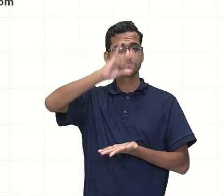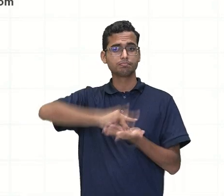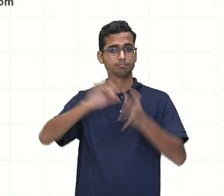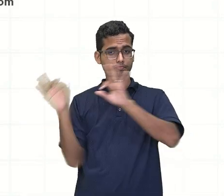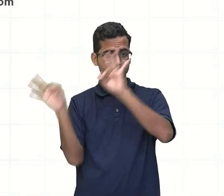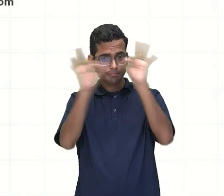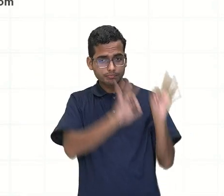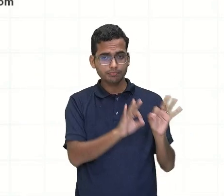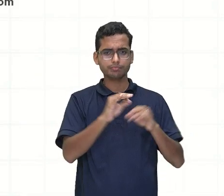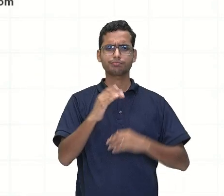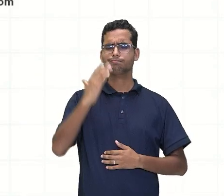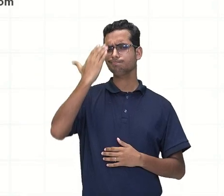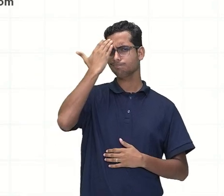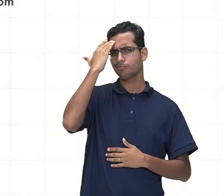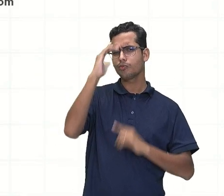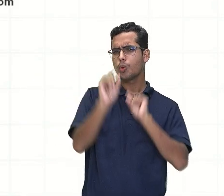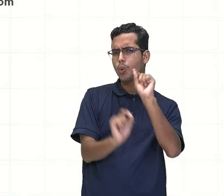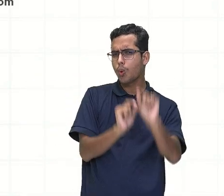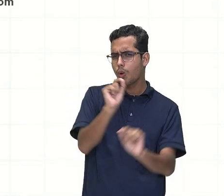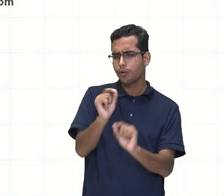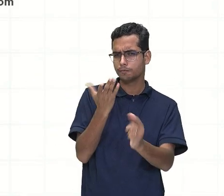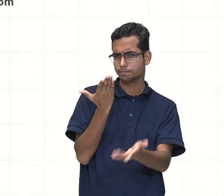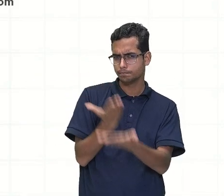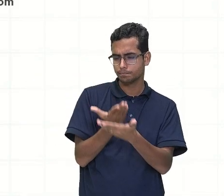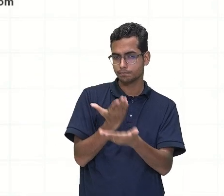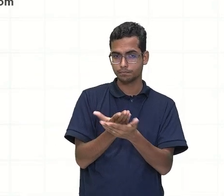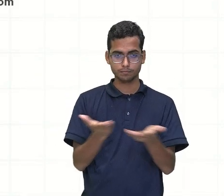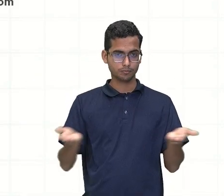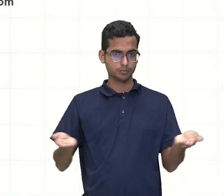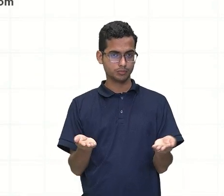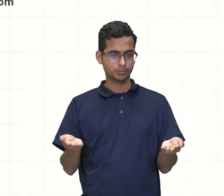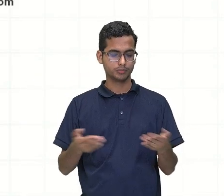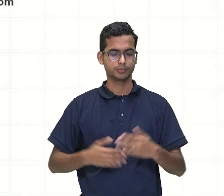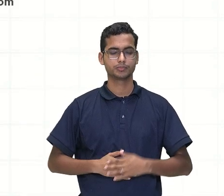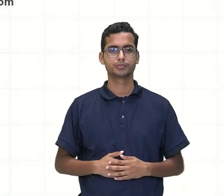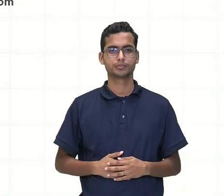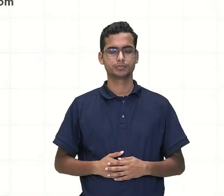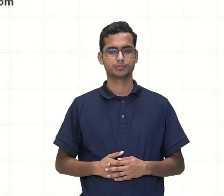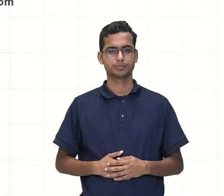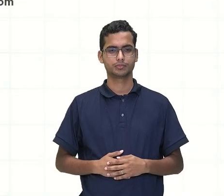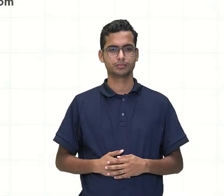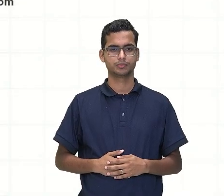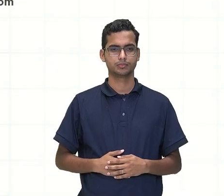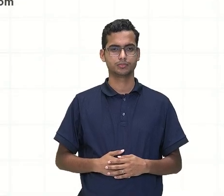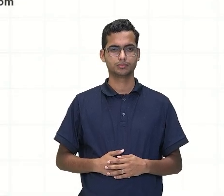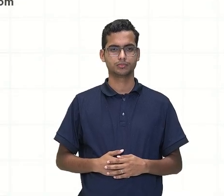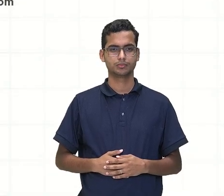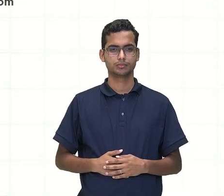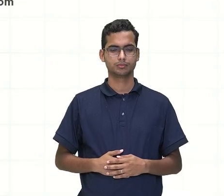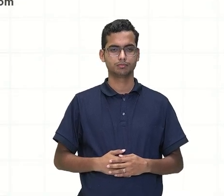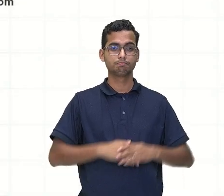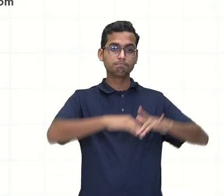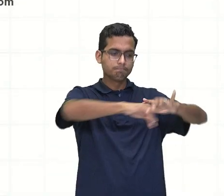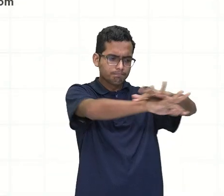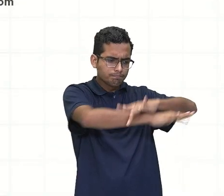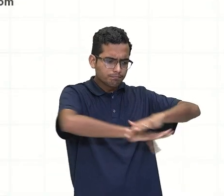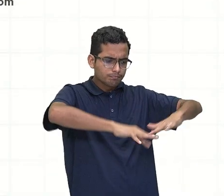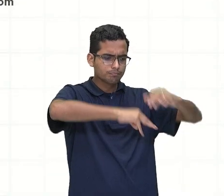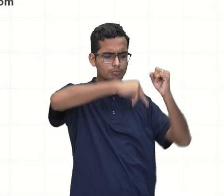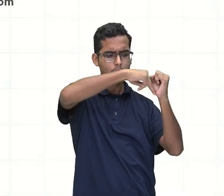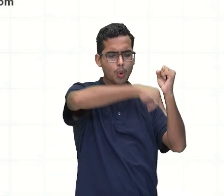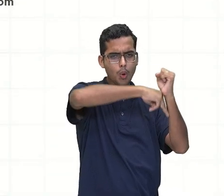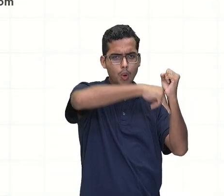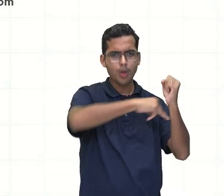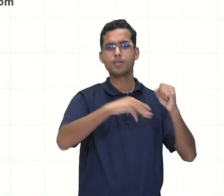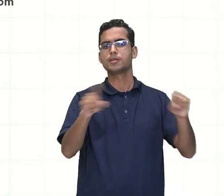nós entendermos essa aula. Quanto que a mística ela trabalha essa